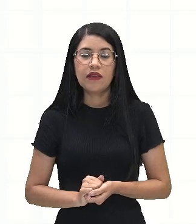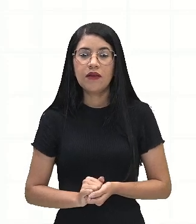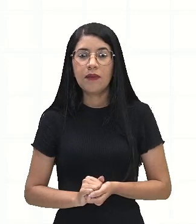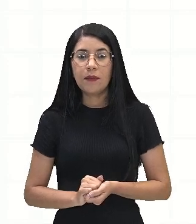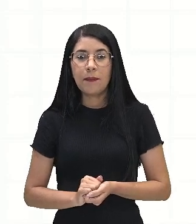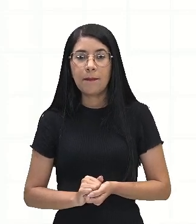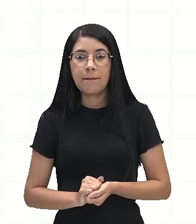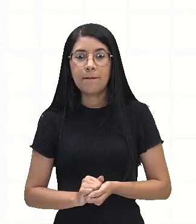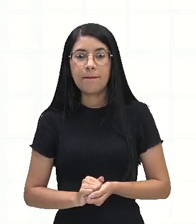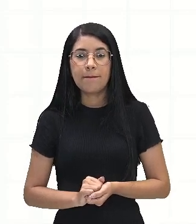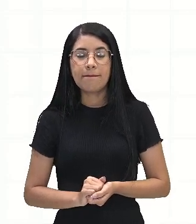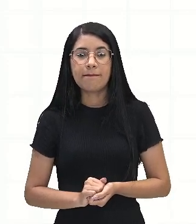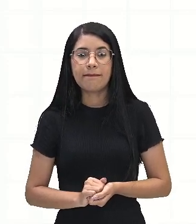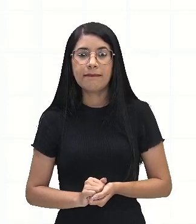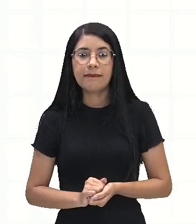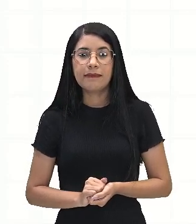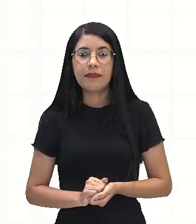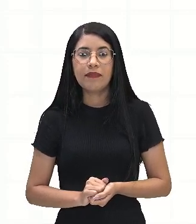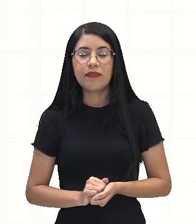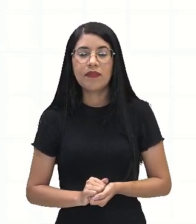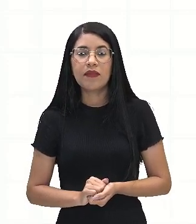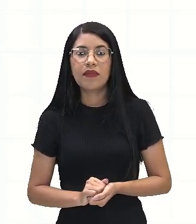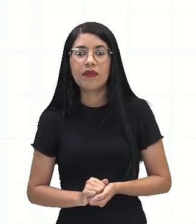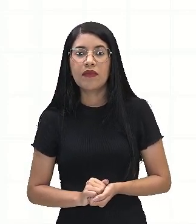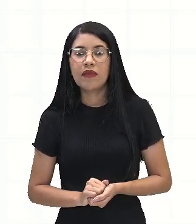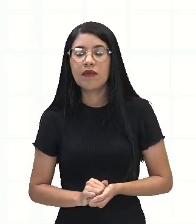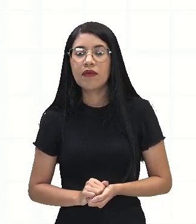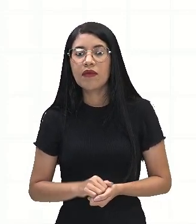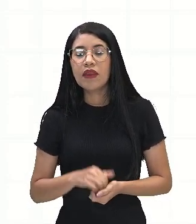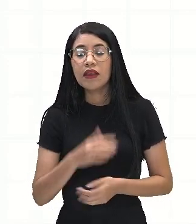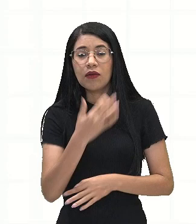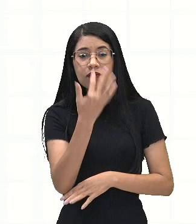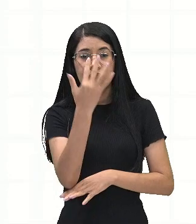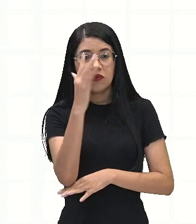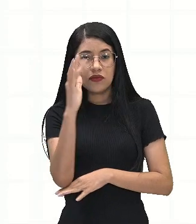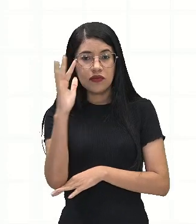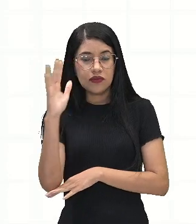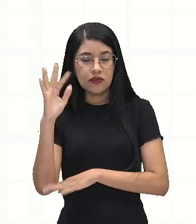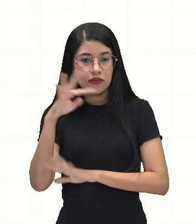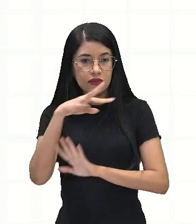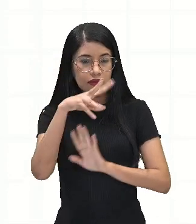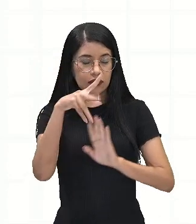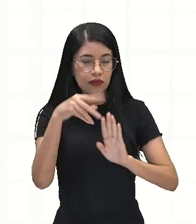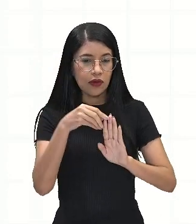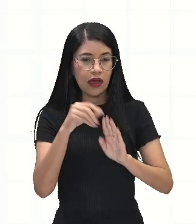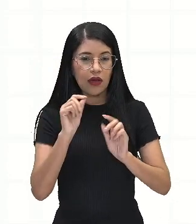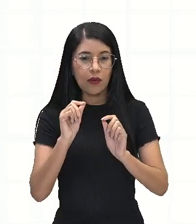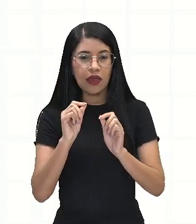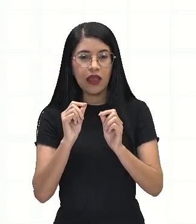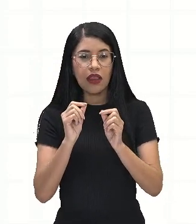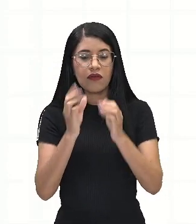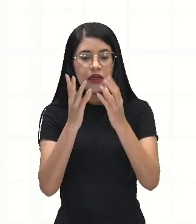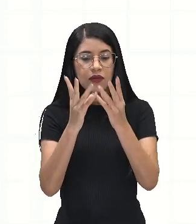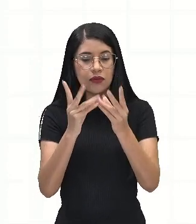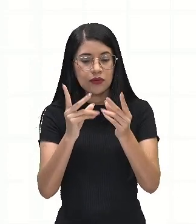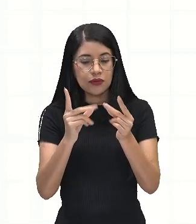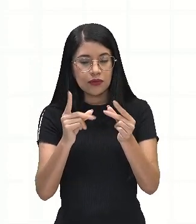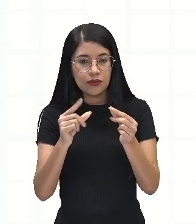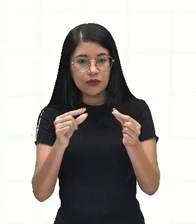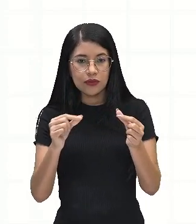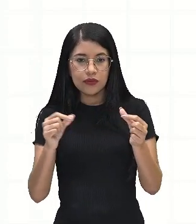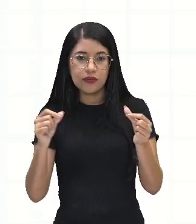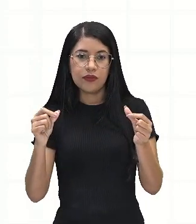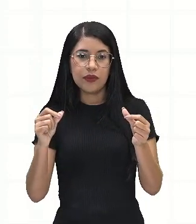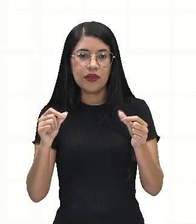acontece? Nós temos a floresta amazônica como um grande sumidouro